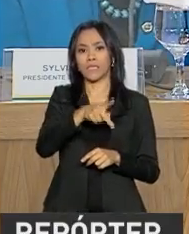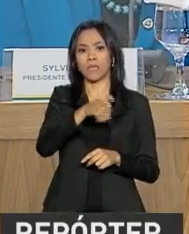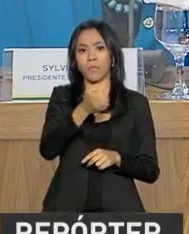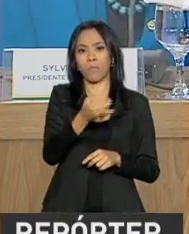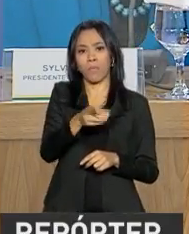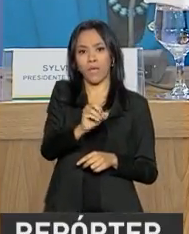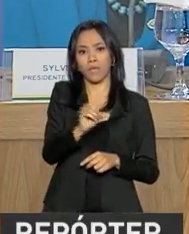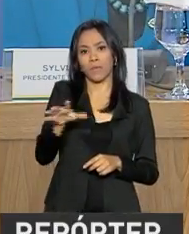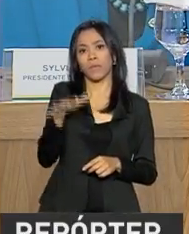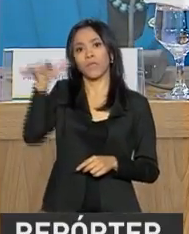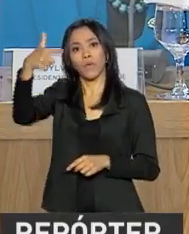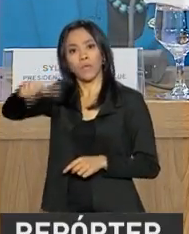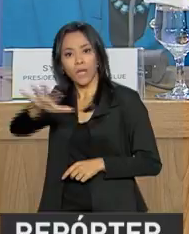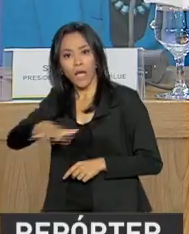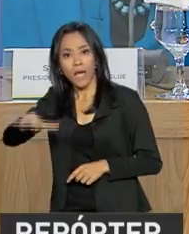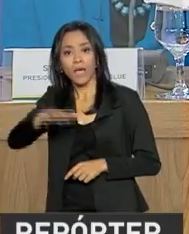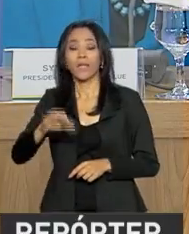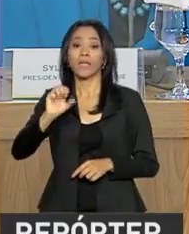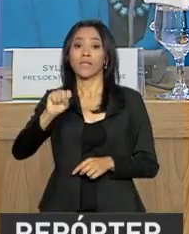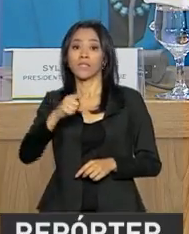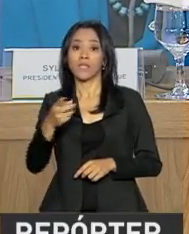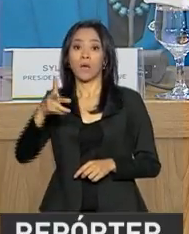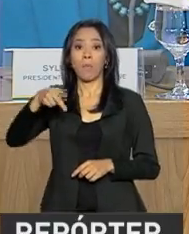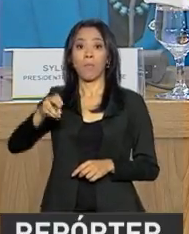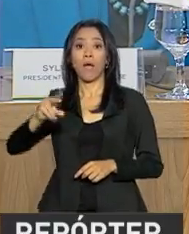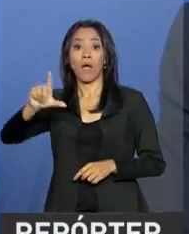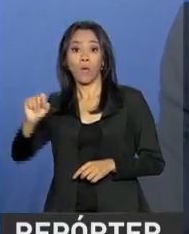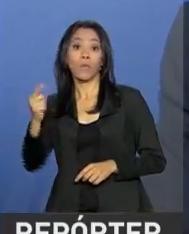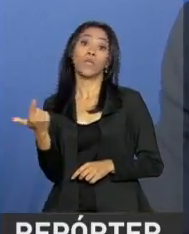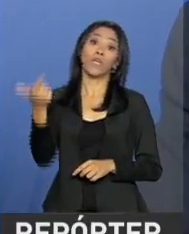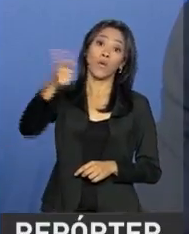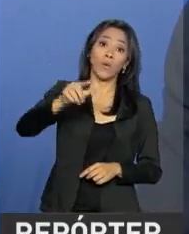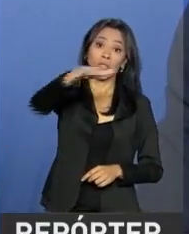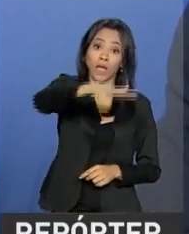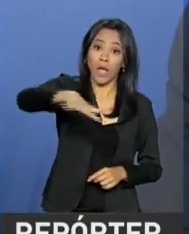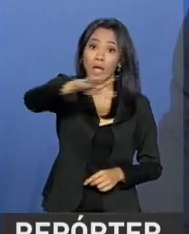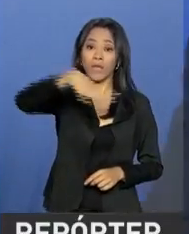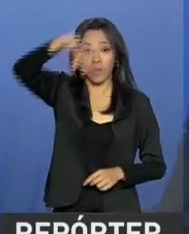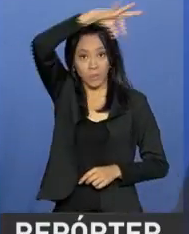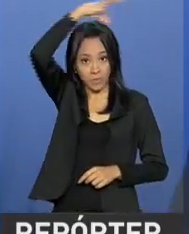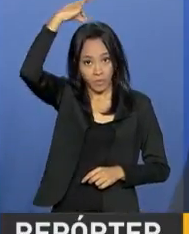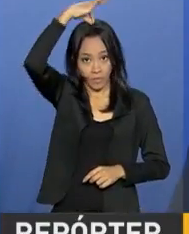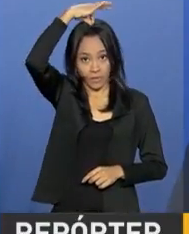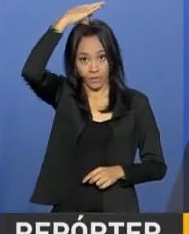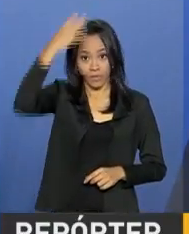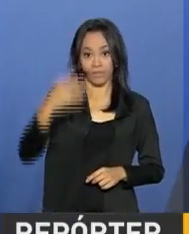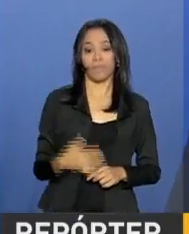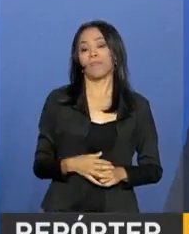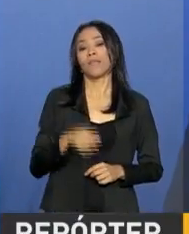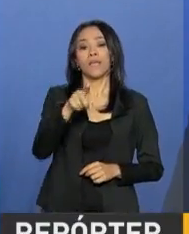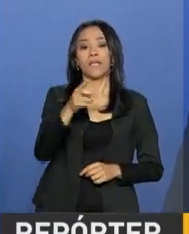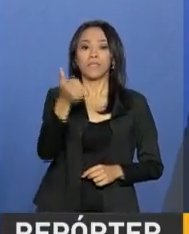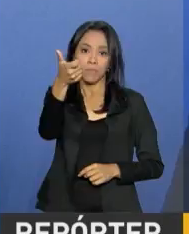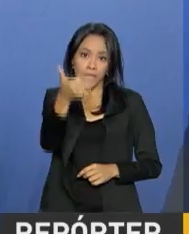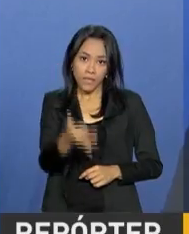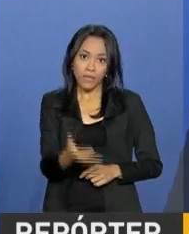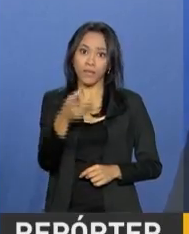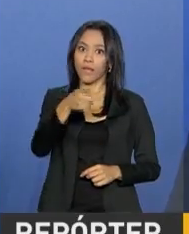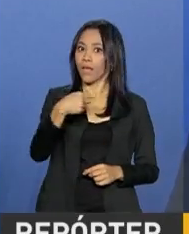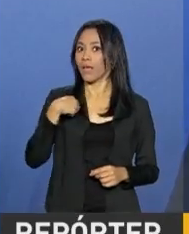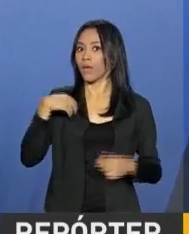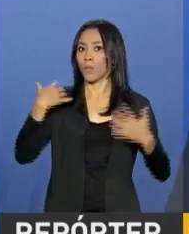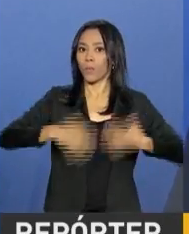pernambuco e de trindade e martim vaz no espírito santo um grande ganho brasil histórico essa